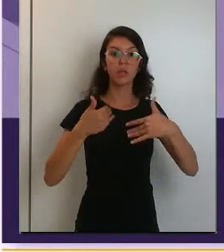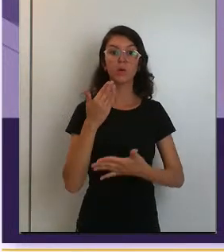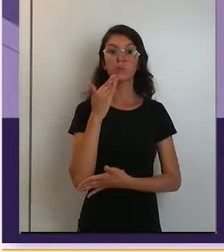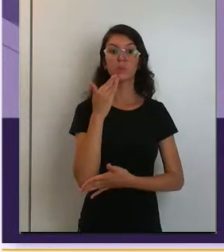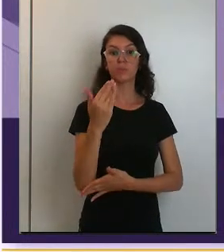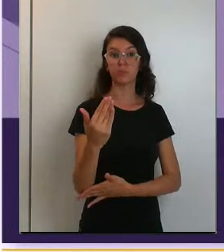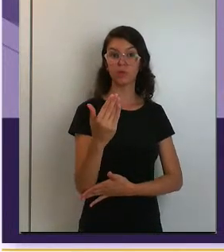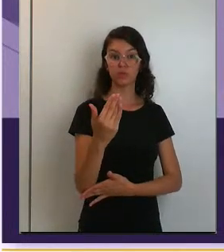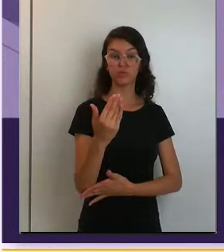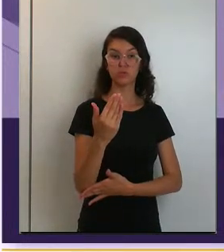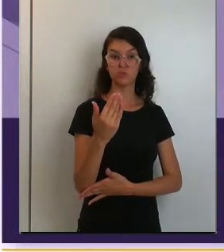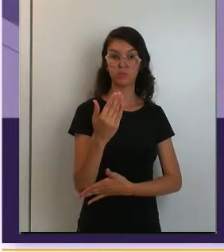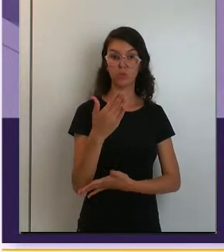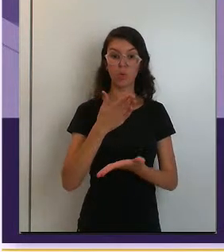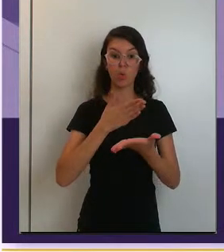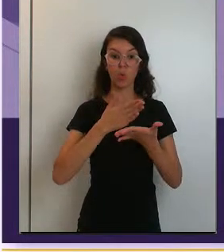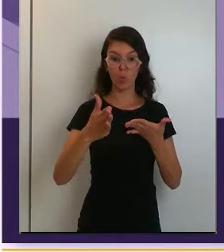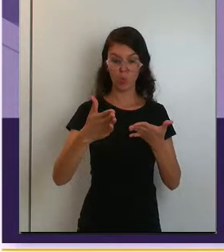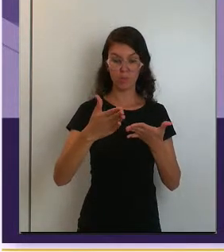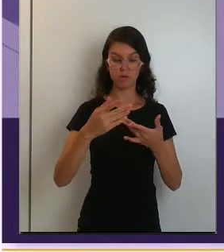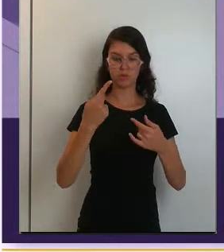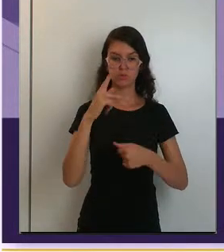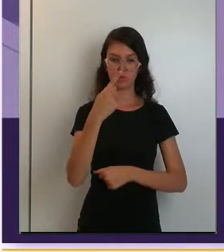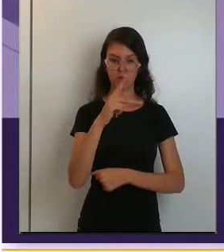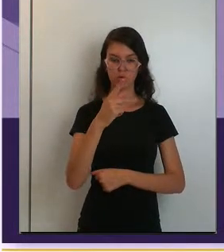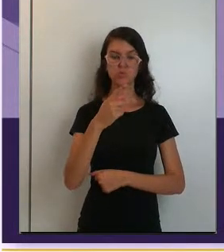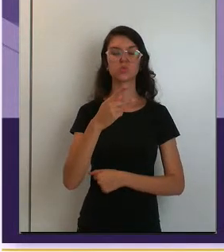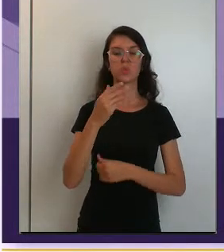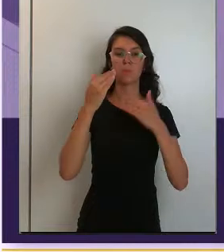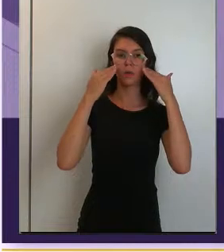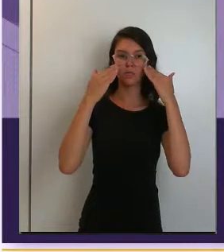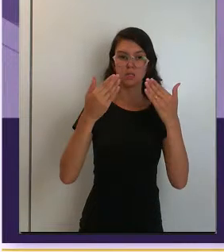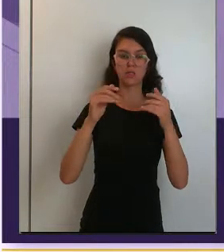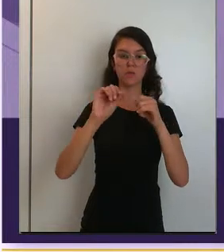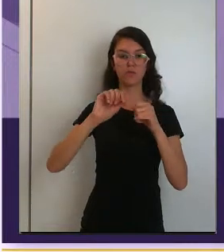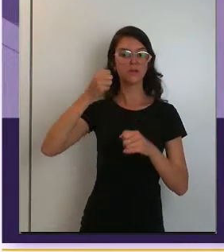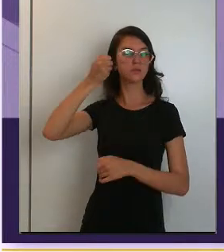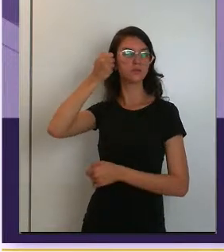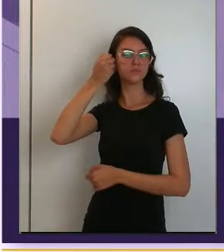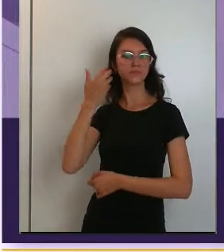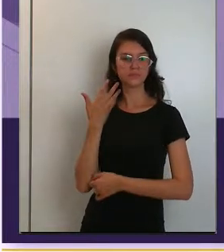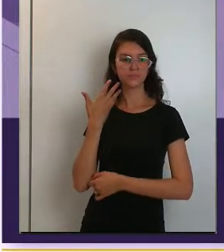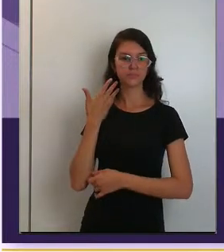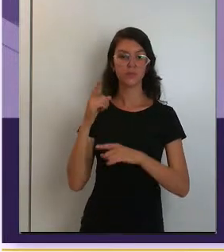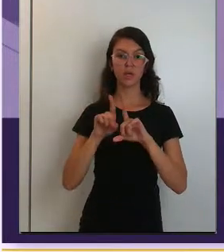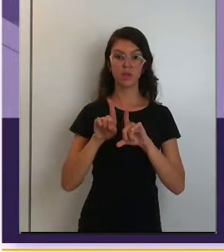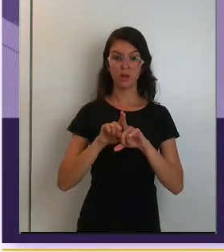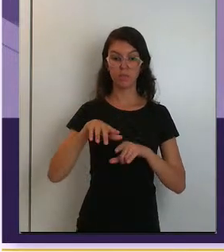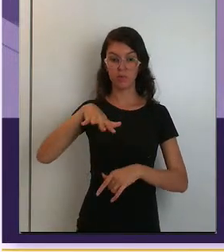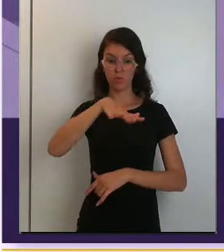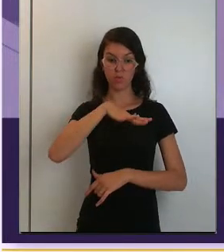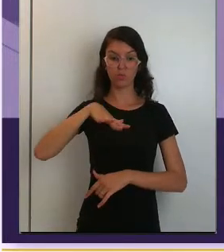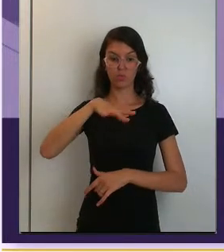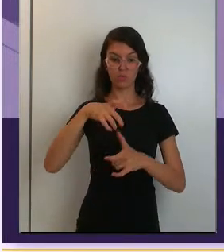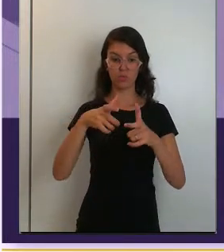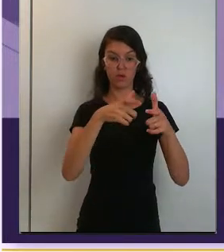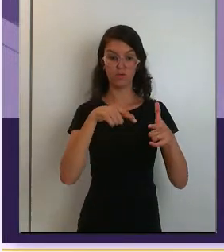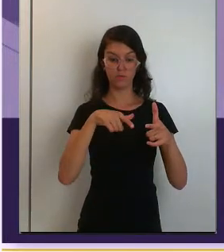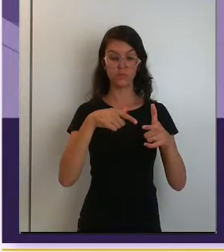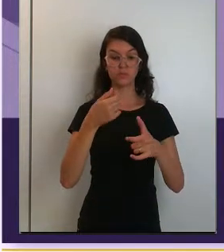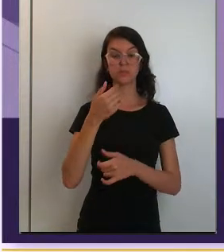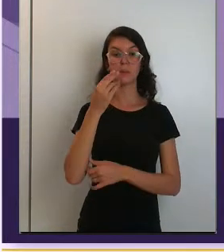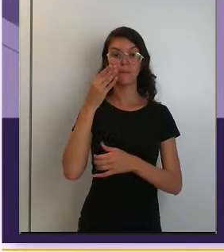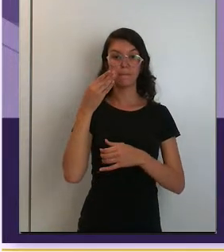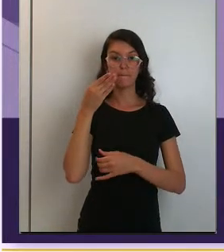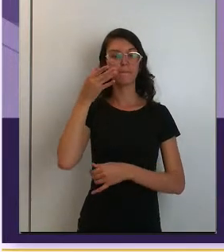Solicitamos que, ao iniciar sua exposição, faça uma autodescrição da sua pessoa e do ambiente em que você está em respeito às